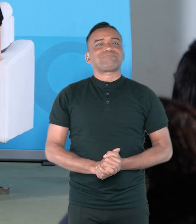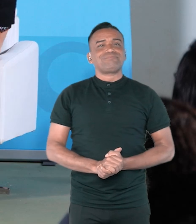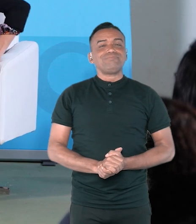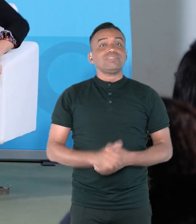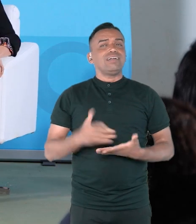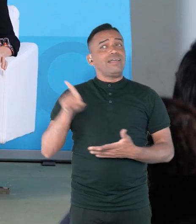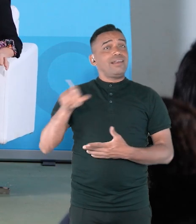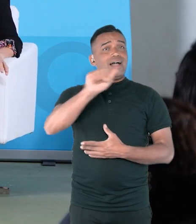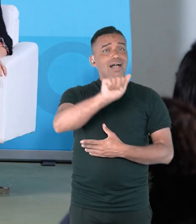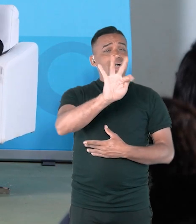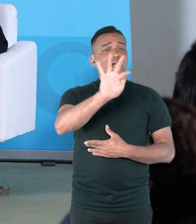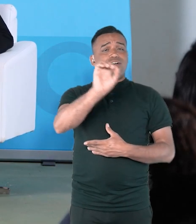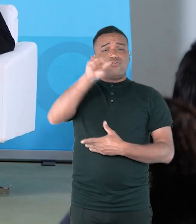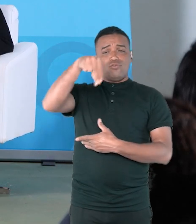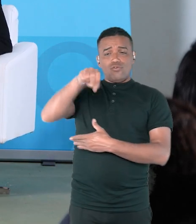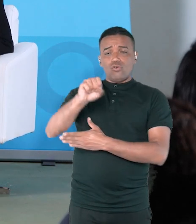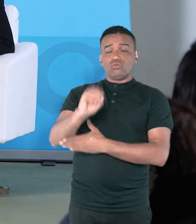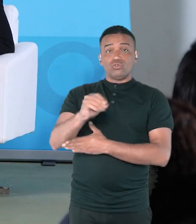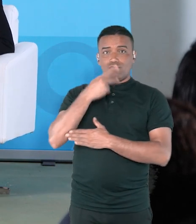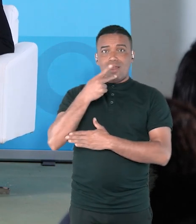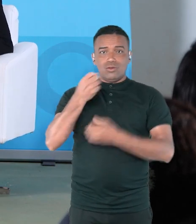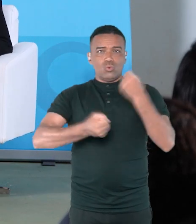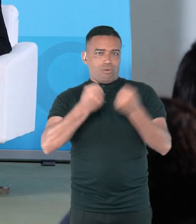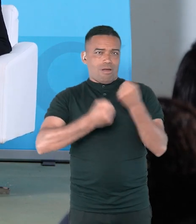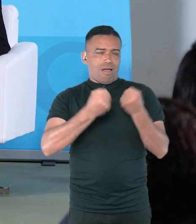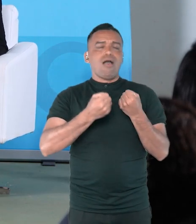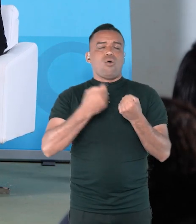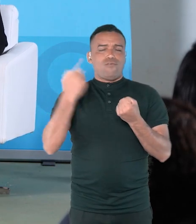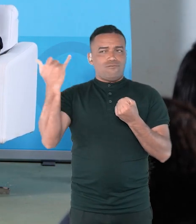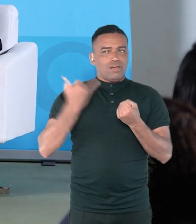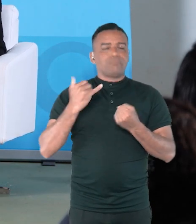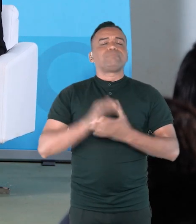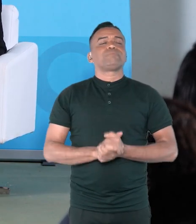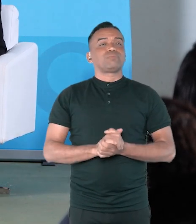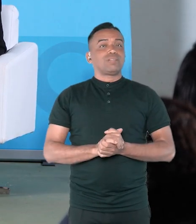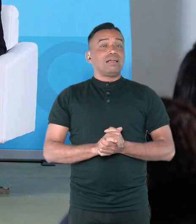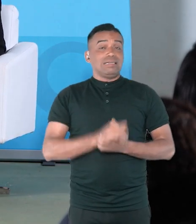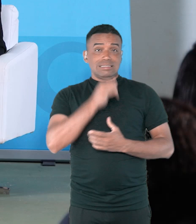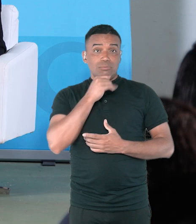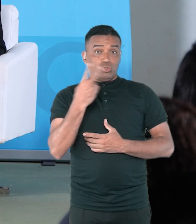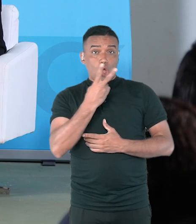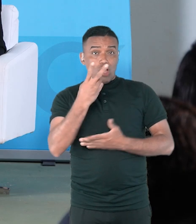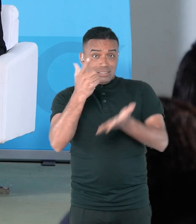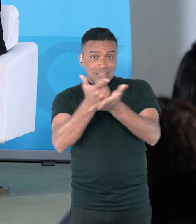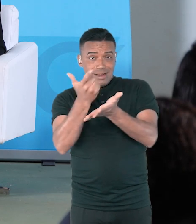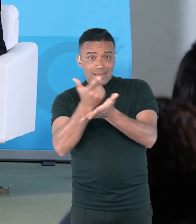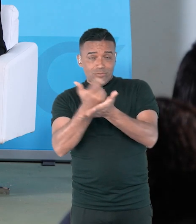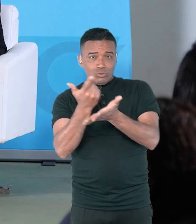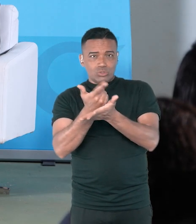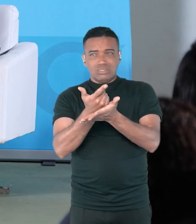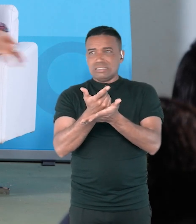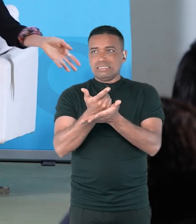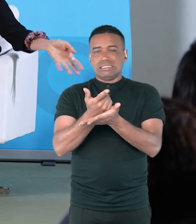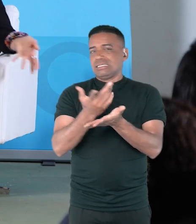aí o Afonso veio me falando no carro, assim, porque, assim, esses 2 livros que eu tenho,